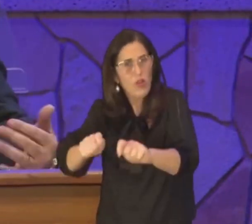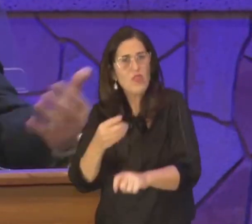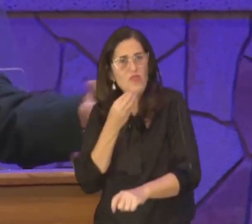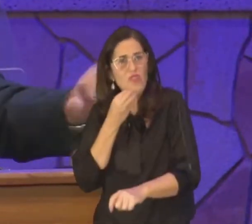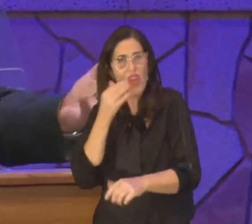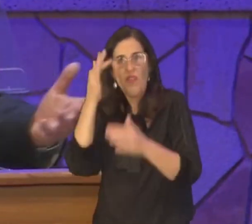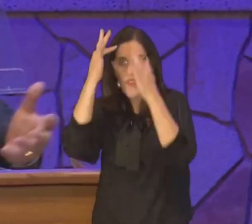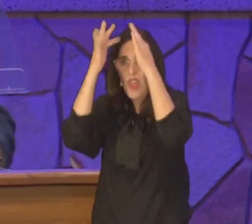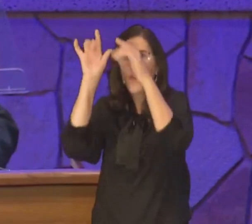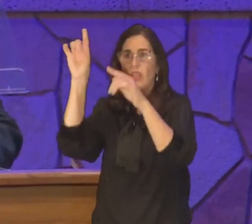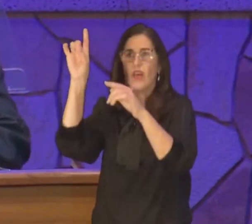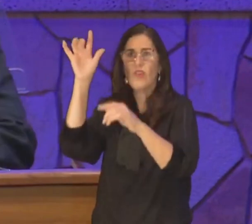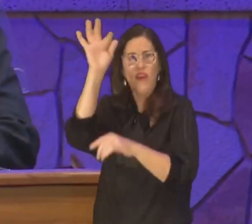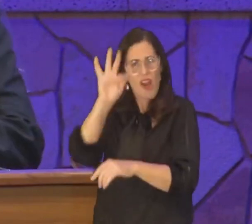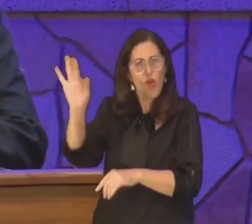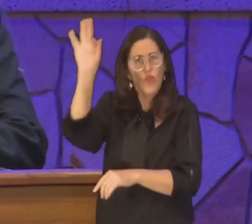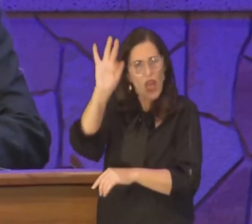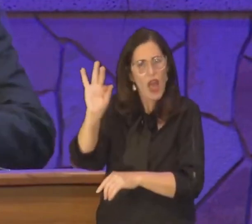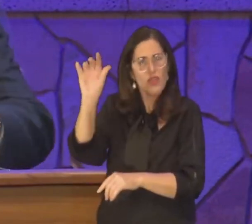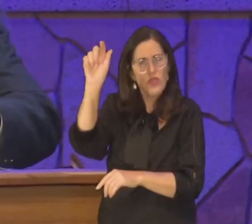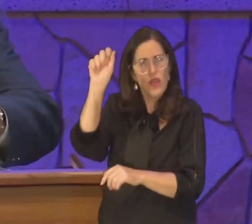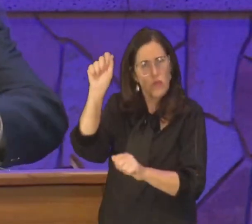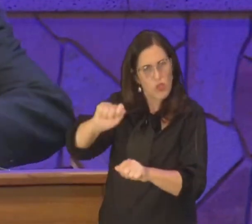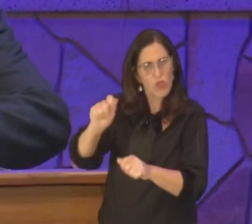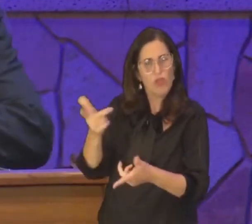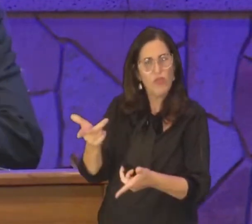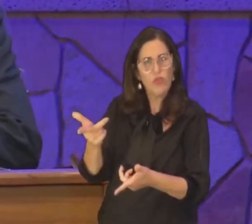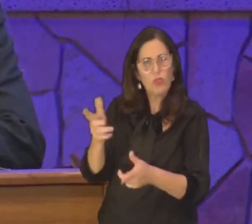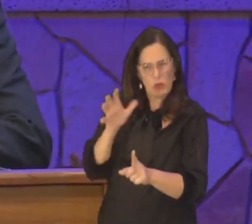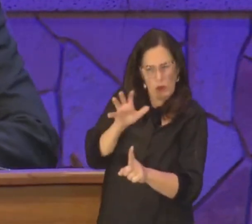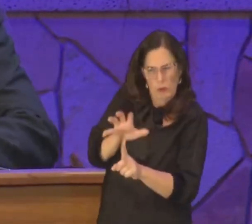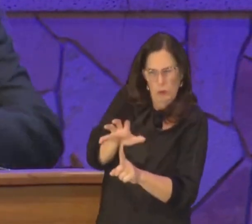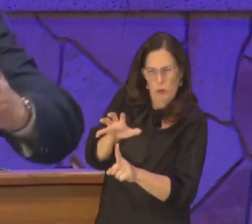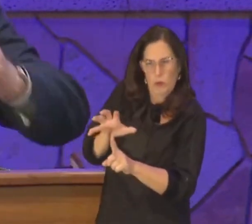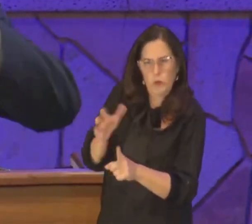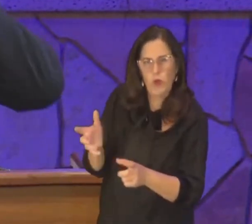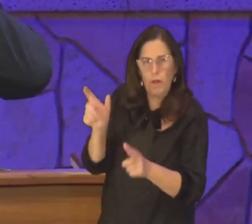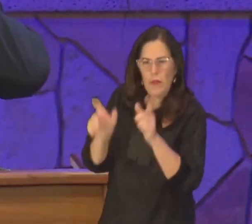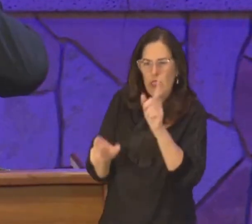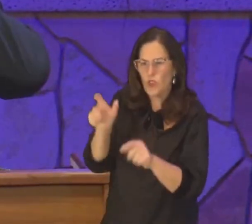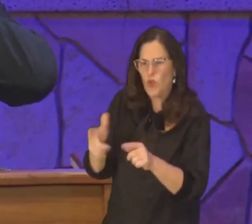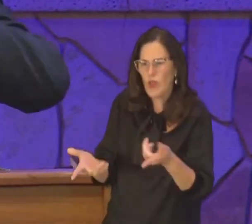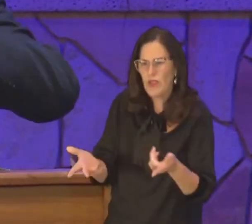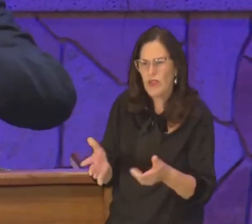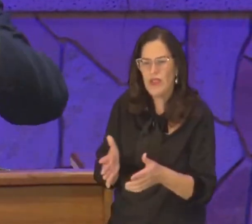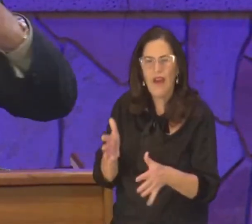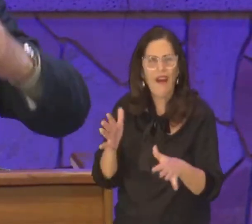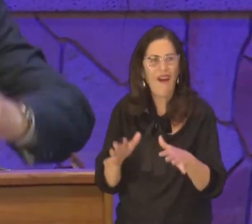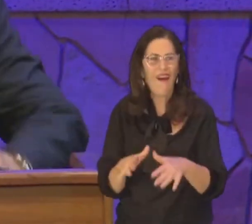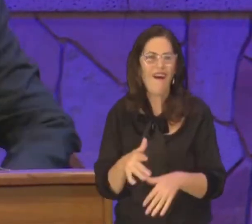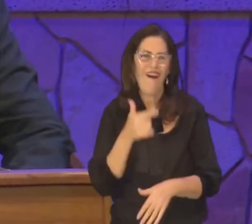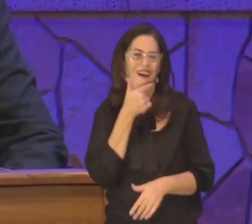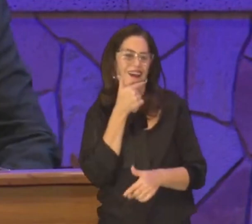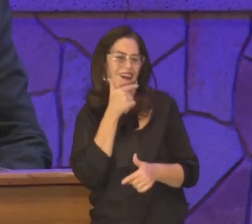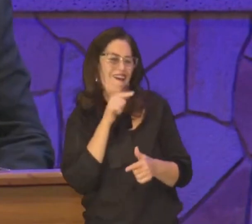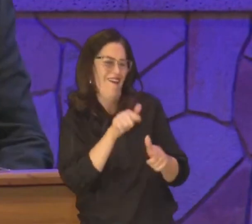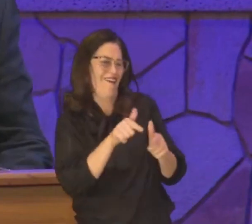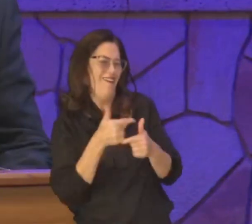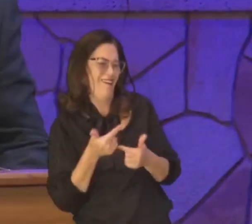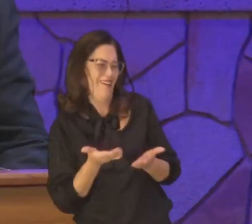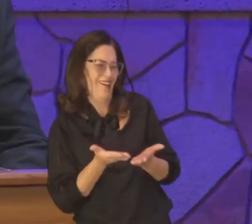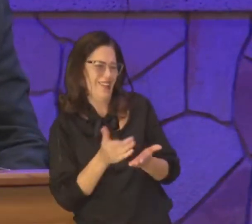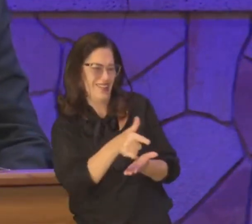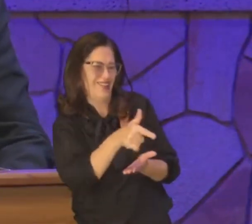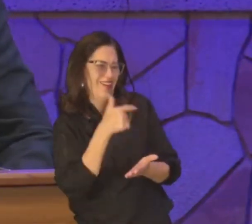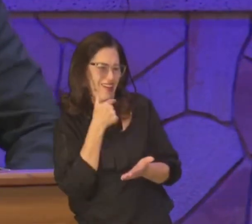fiel a Deus na faculdade, com tantas pressões, com tantas pessoas que muitas vezes riem?